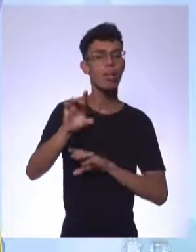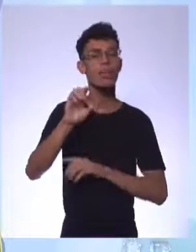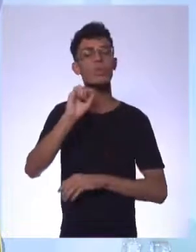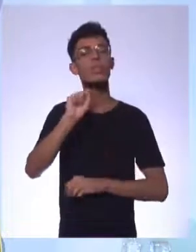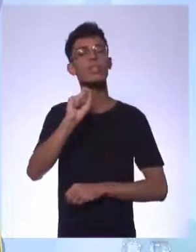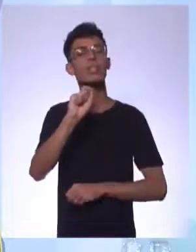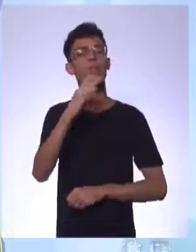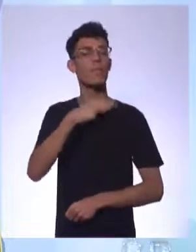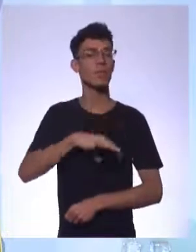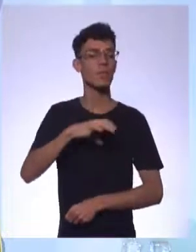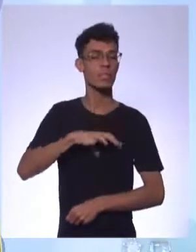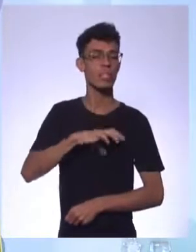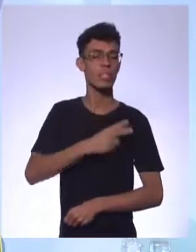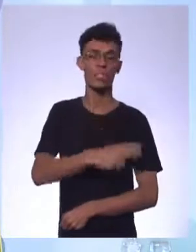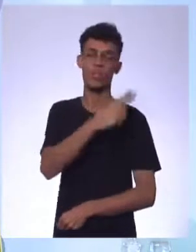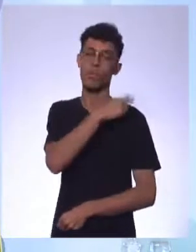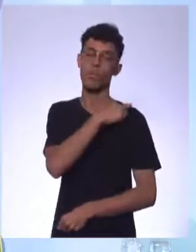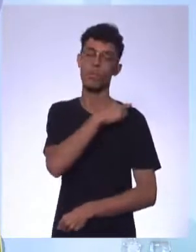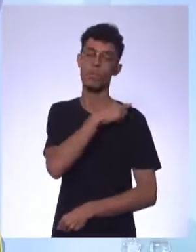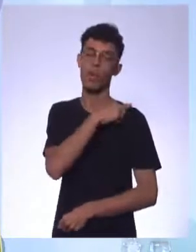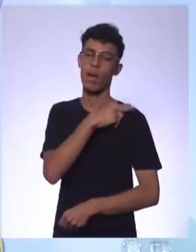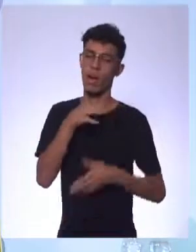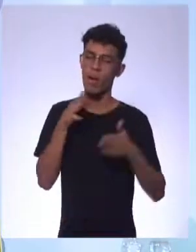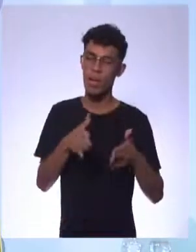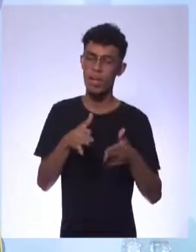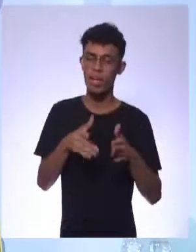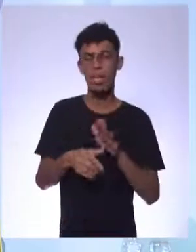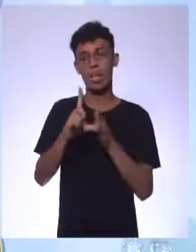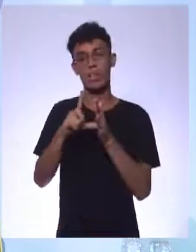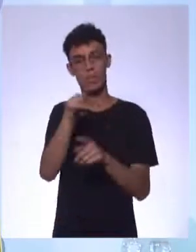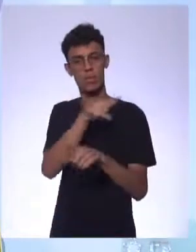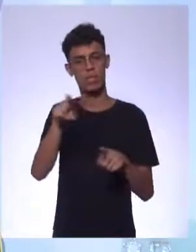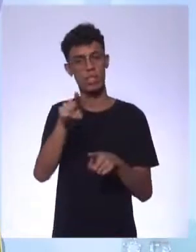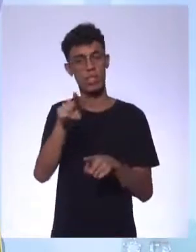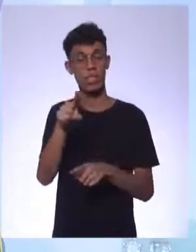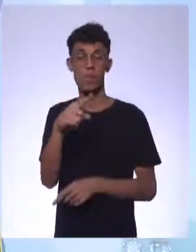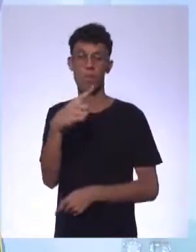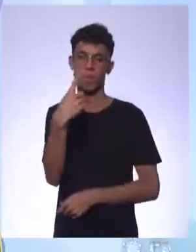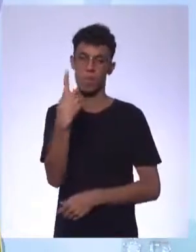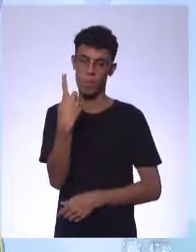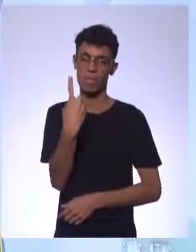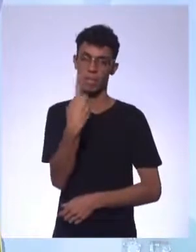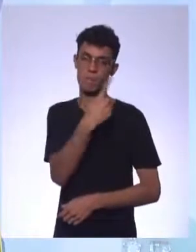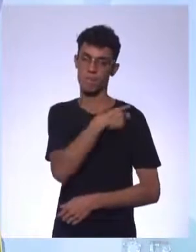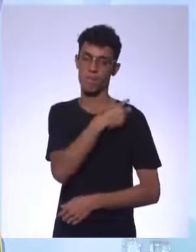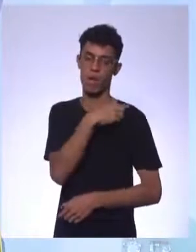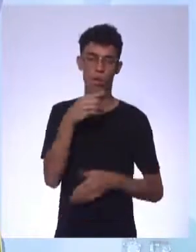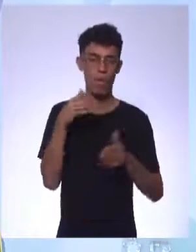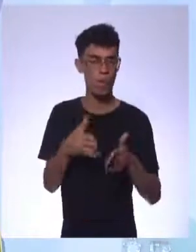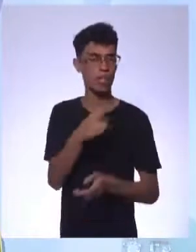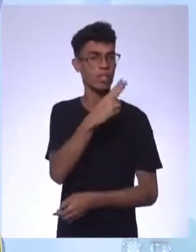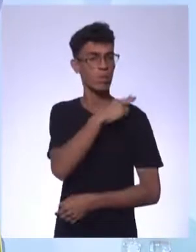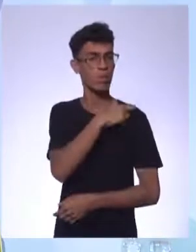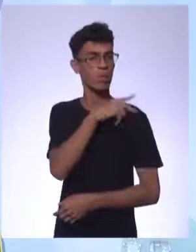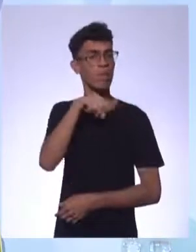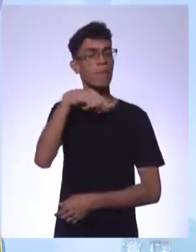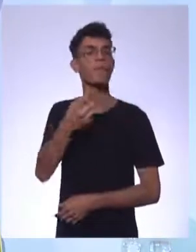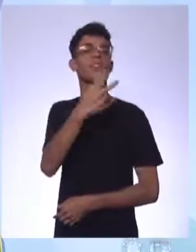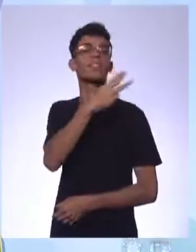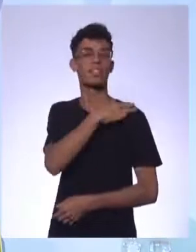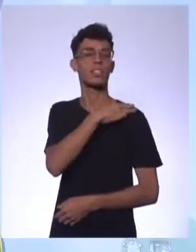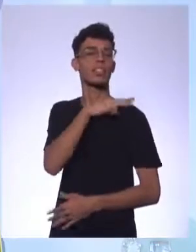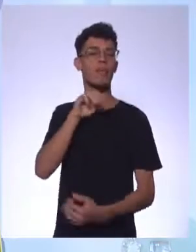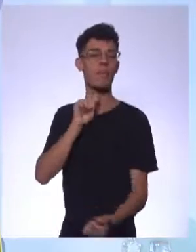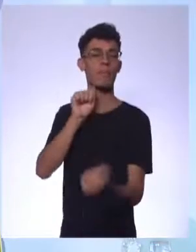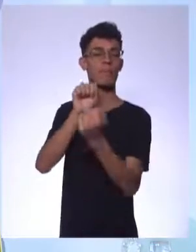estamos aqui na segunda série. Você que estava na primeira, está na segunda para a terceira. Estamos aqui de volta. Vamos caminhar por este ano. Estamos